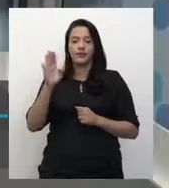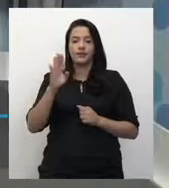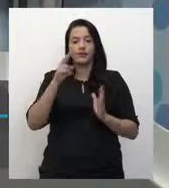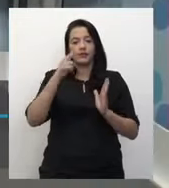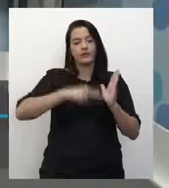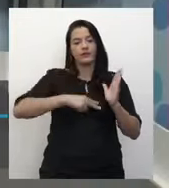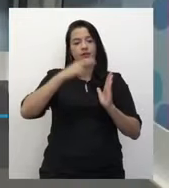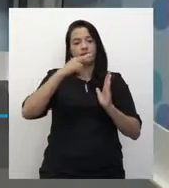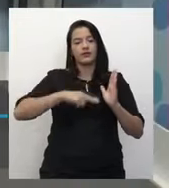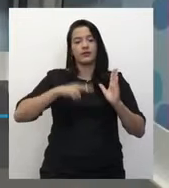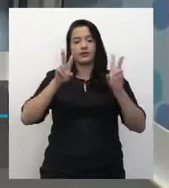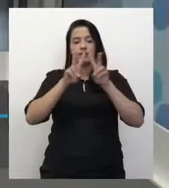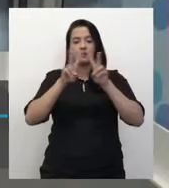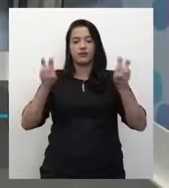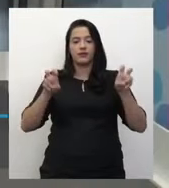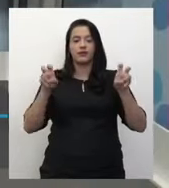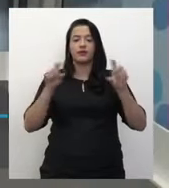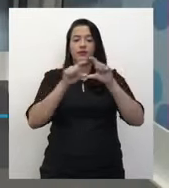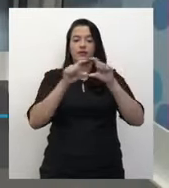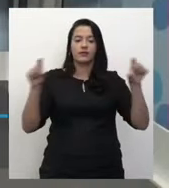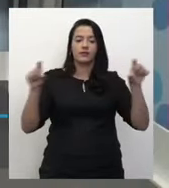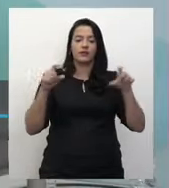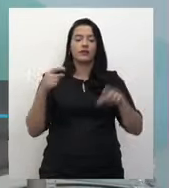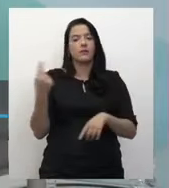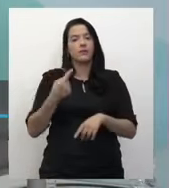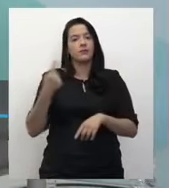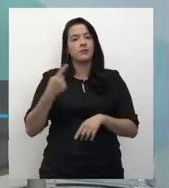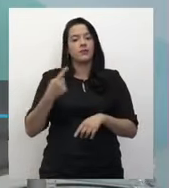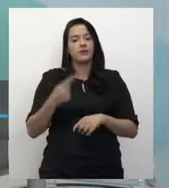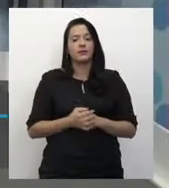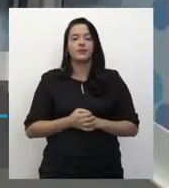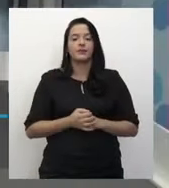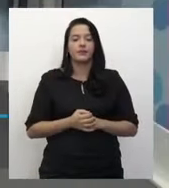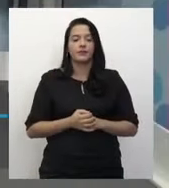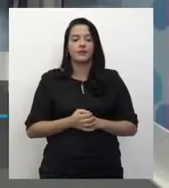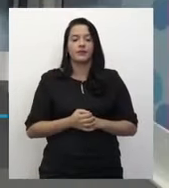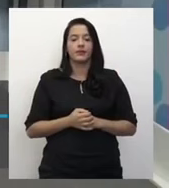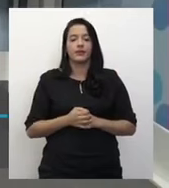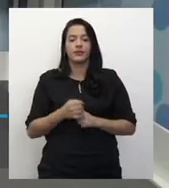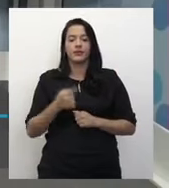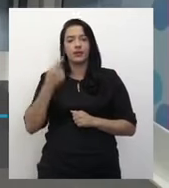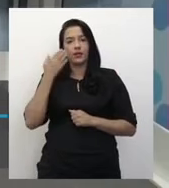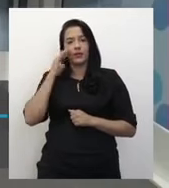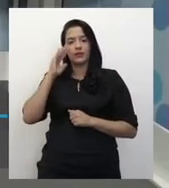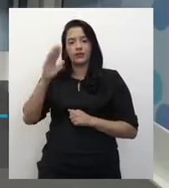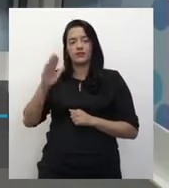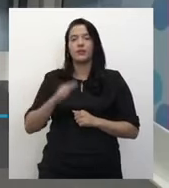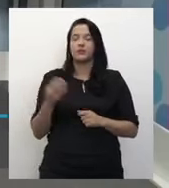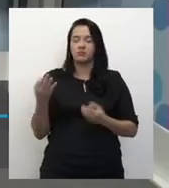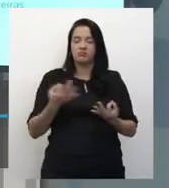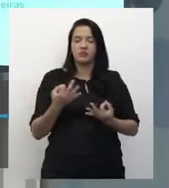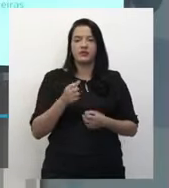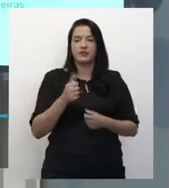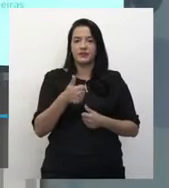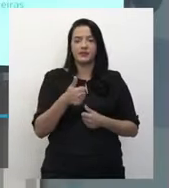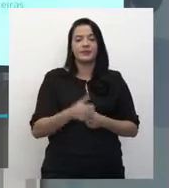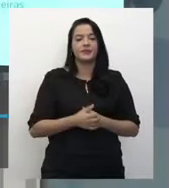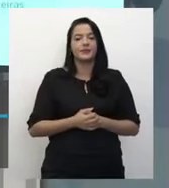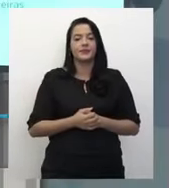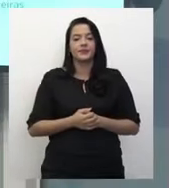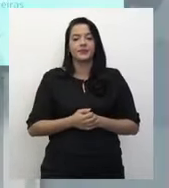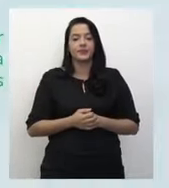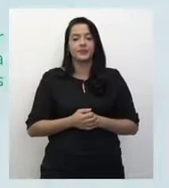lê. Bonitinho, sim, né? Primeira bonitinho. Coisa, entendi. Esse destaque, né? Isso. Perfeito, muito bem. Aí